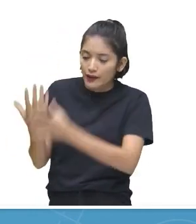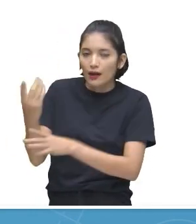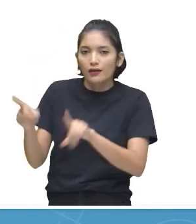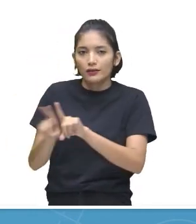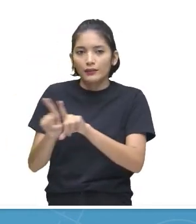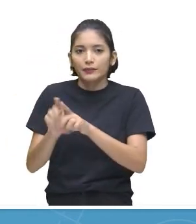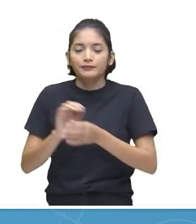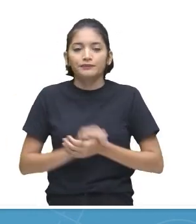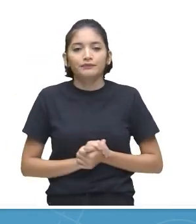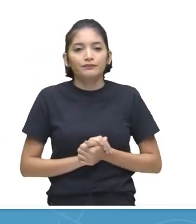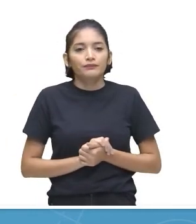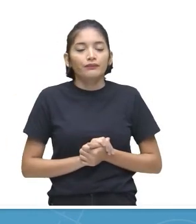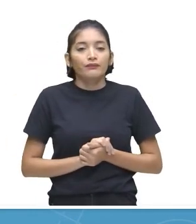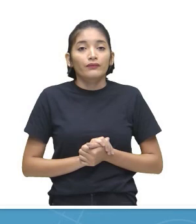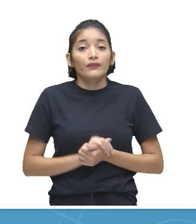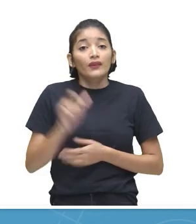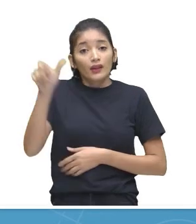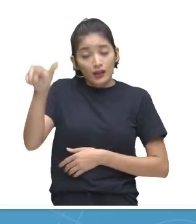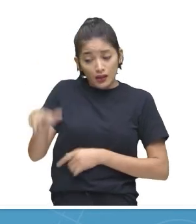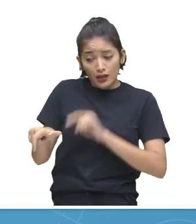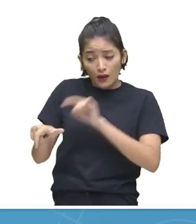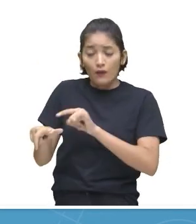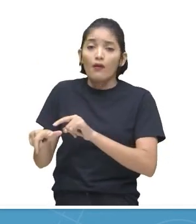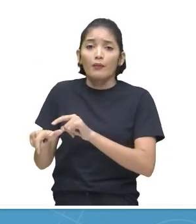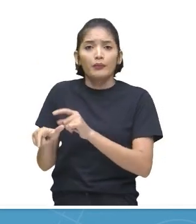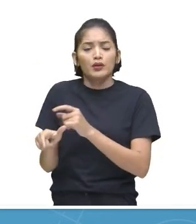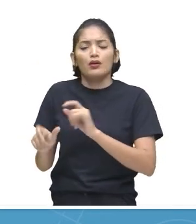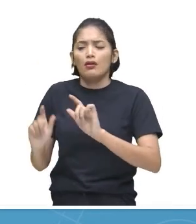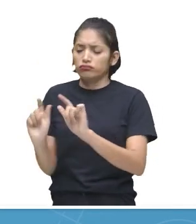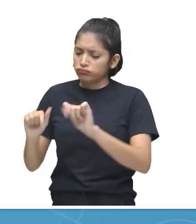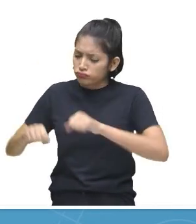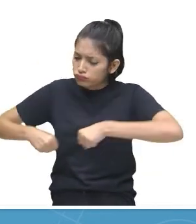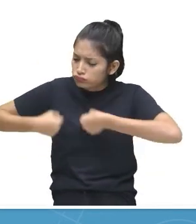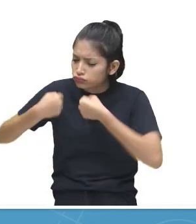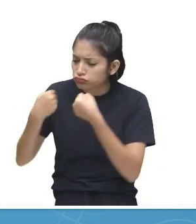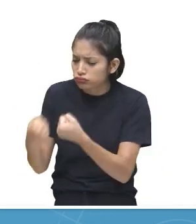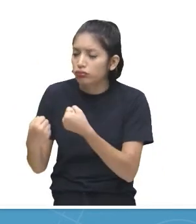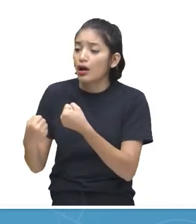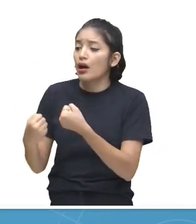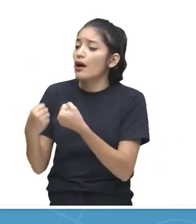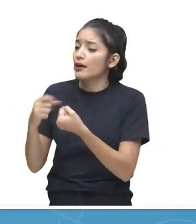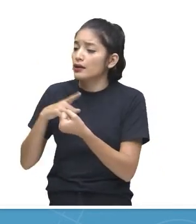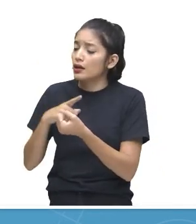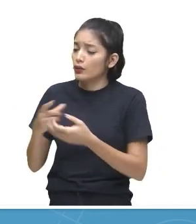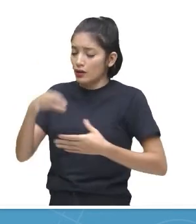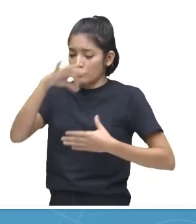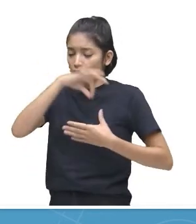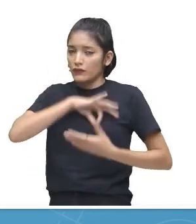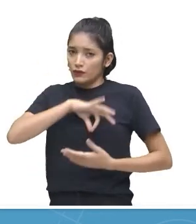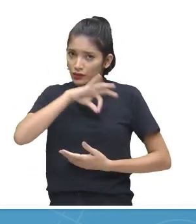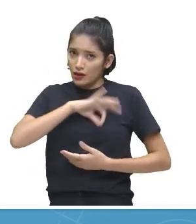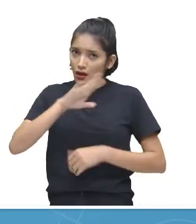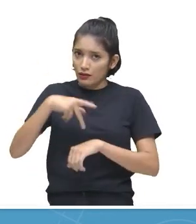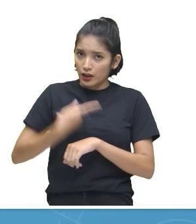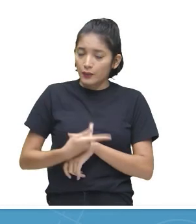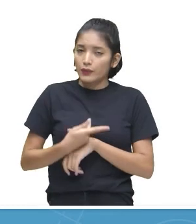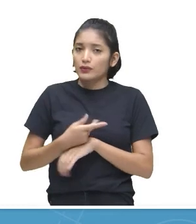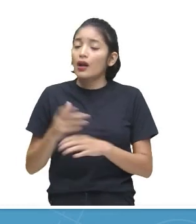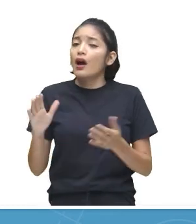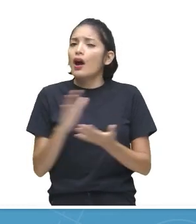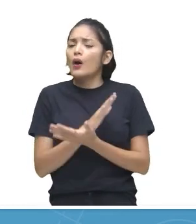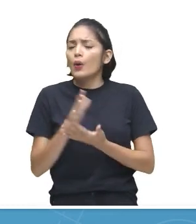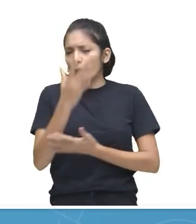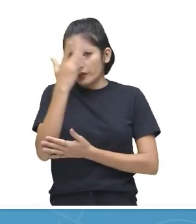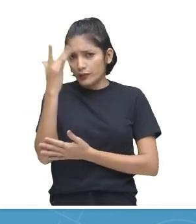como comentário, o trabalhador vende a sua força de trabalho em troca de um salário mensal. Tá aí salário mensal, mas muitas tem pessoas